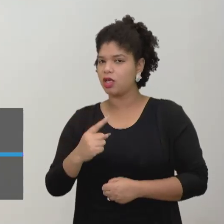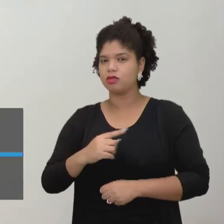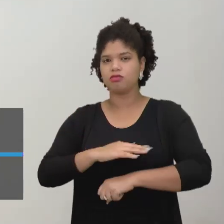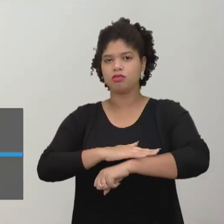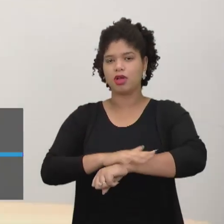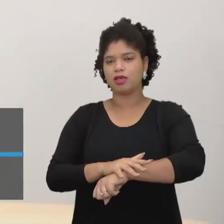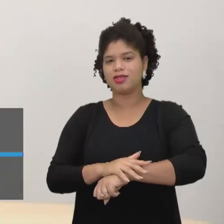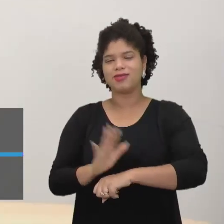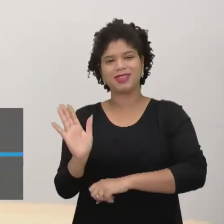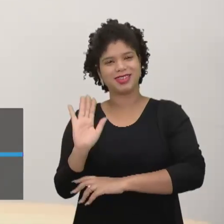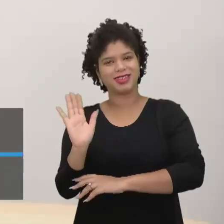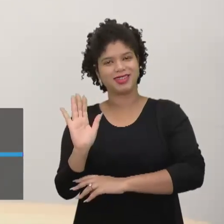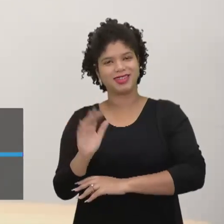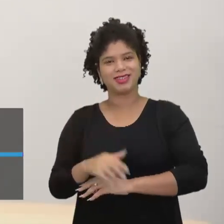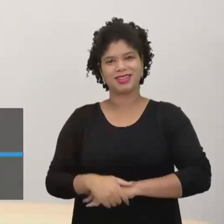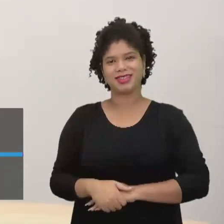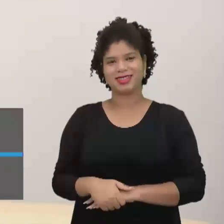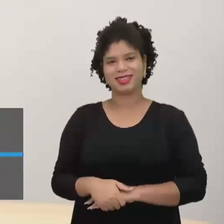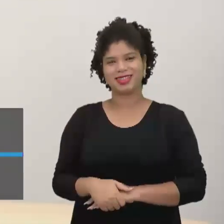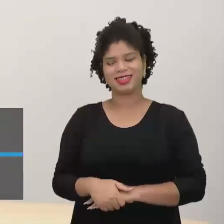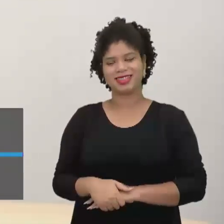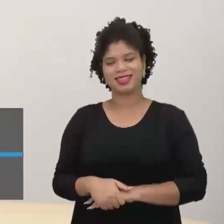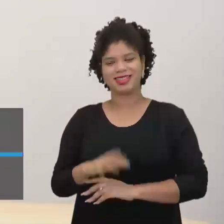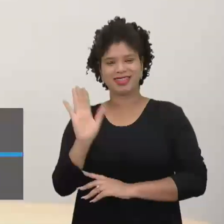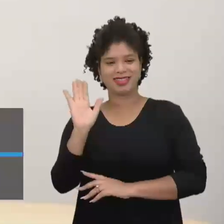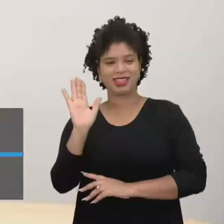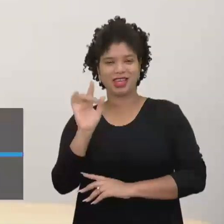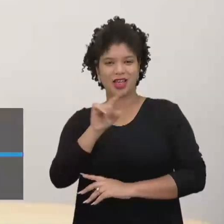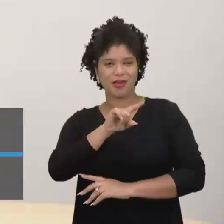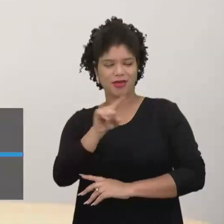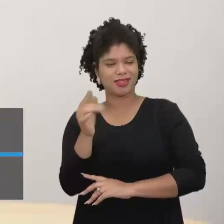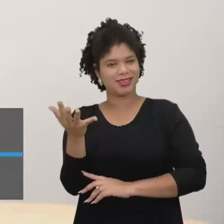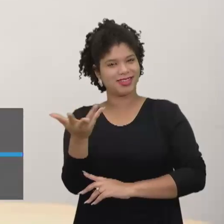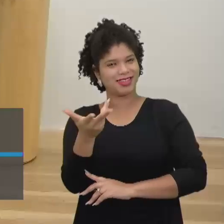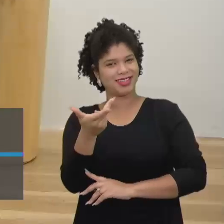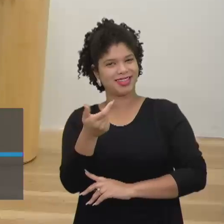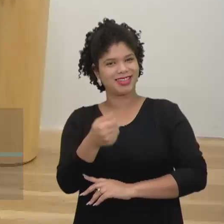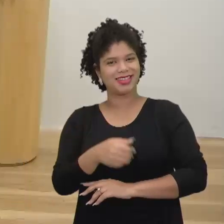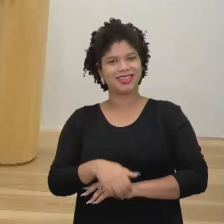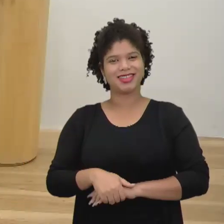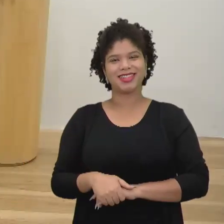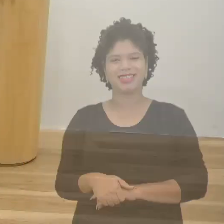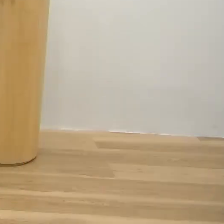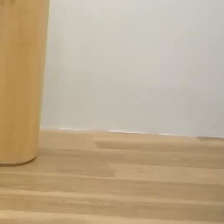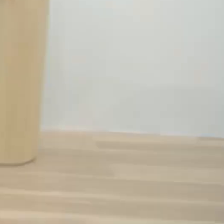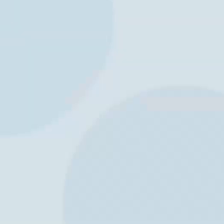Tchau, gente. Valeu. Tchau, tchau, gente. Vocês são fenomenais.